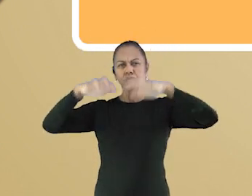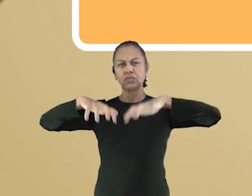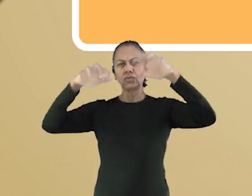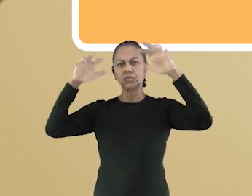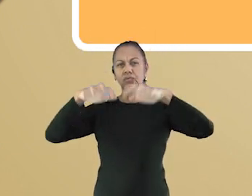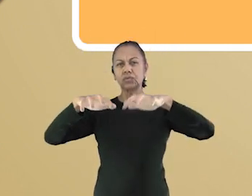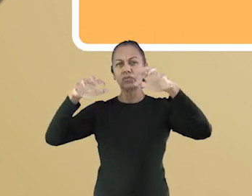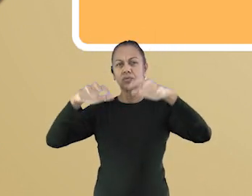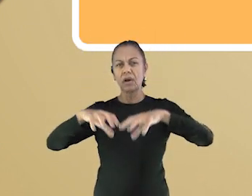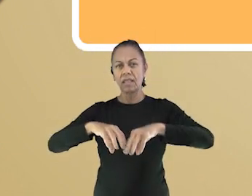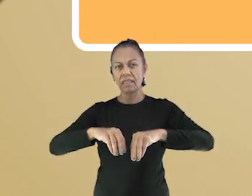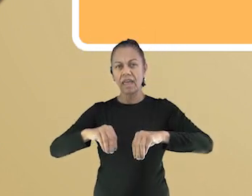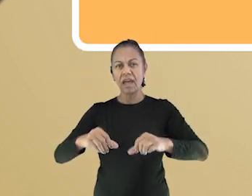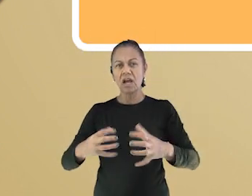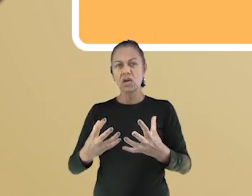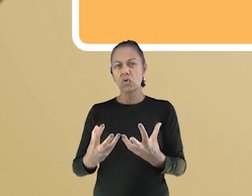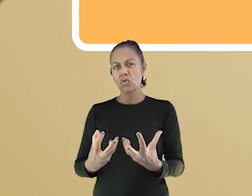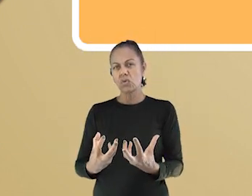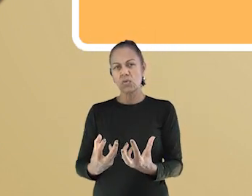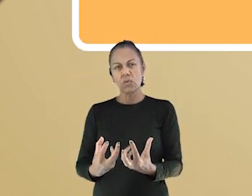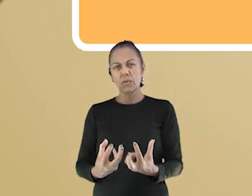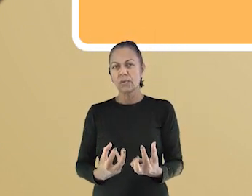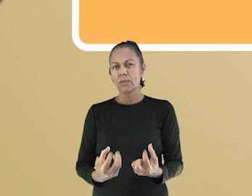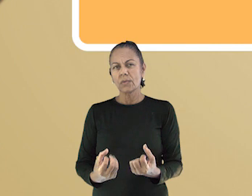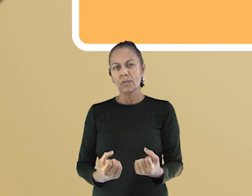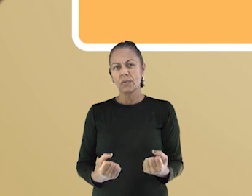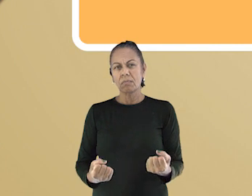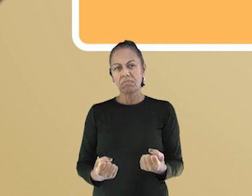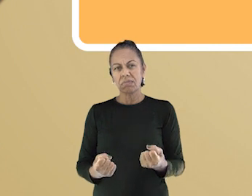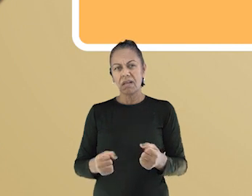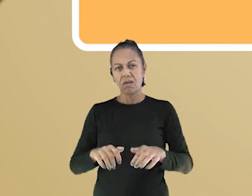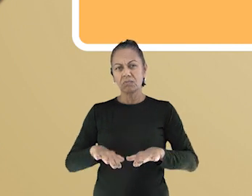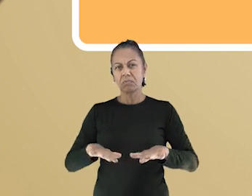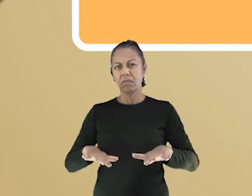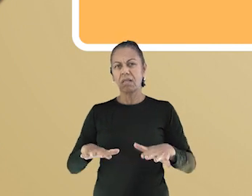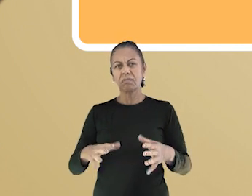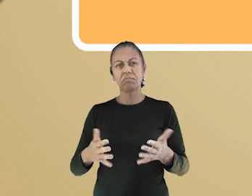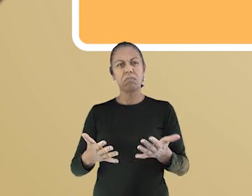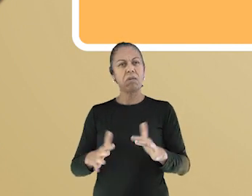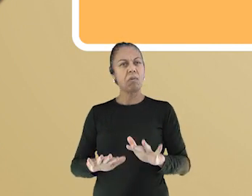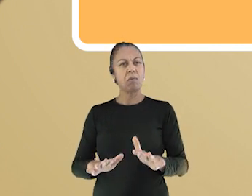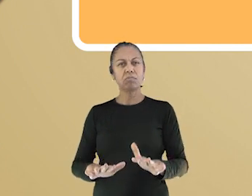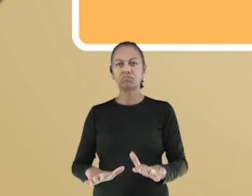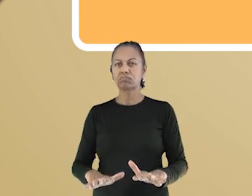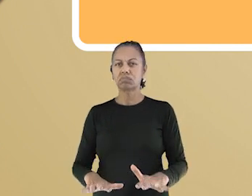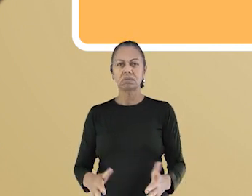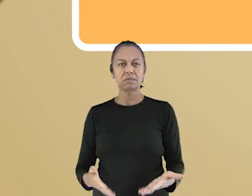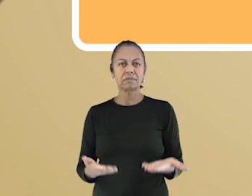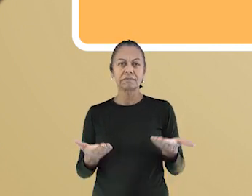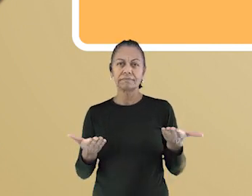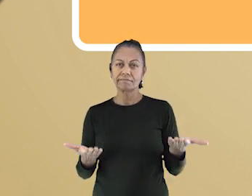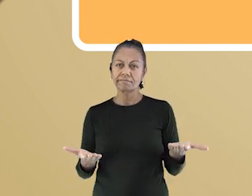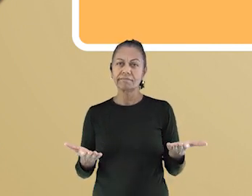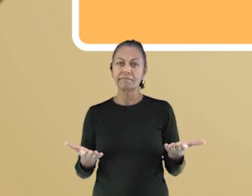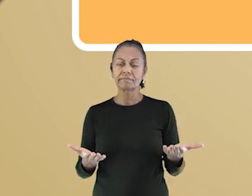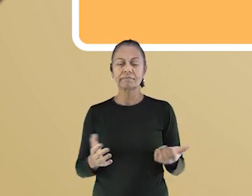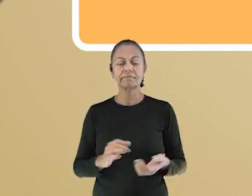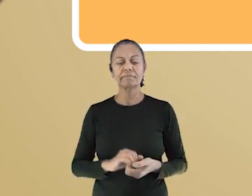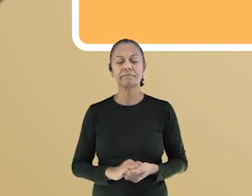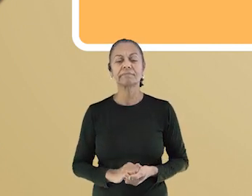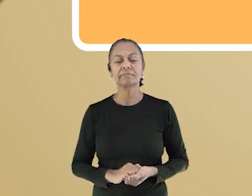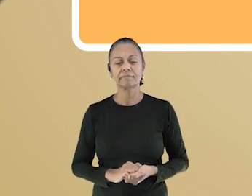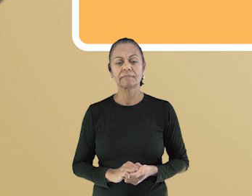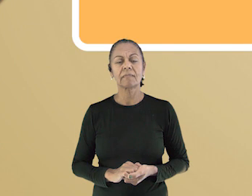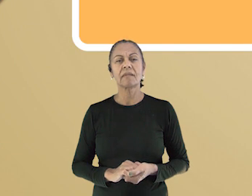chuva no solo. Sem as árvores para servirem como proteção, o solo é atingido com um grande volume de água e acaba